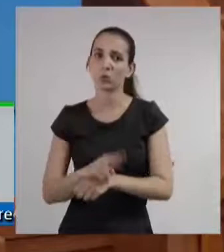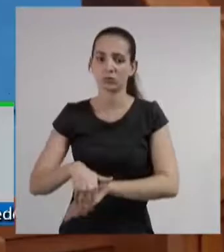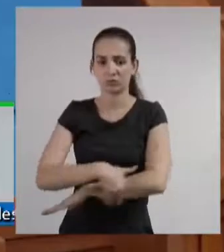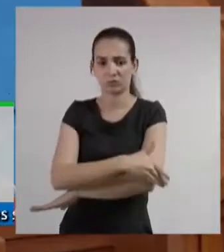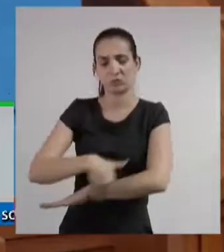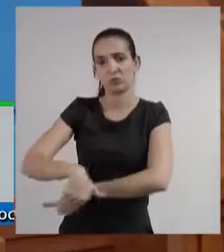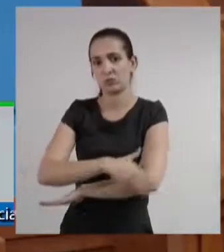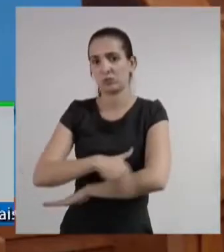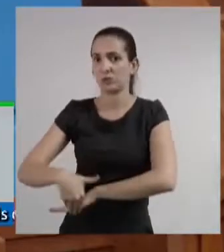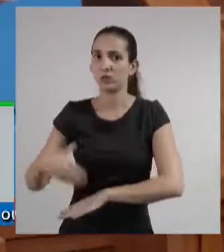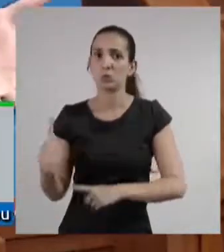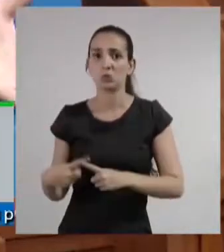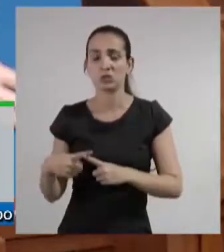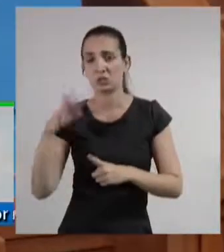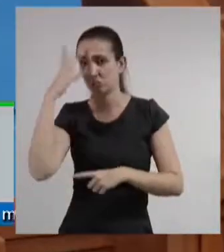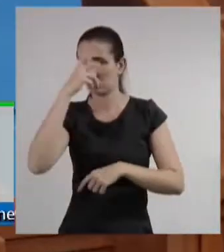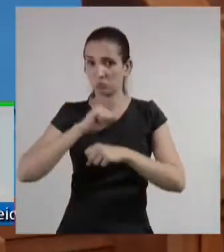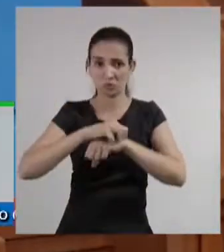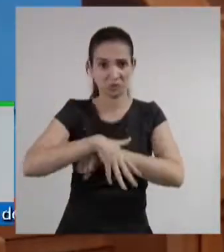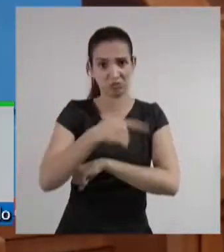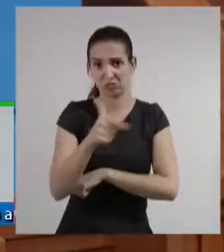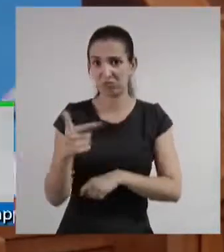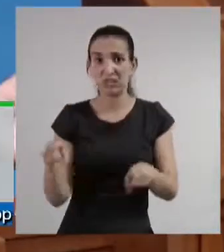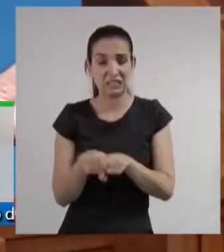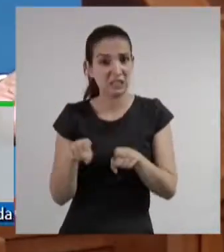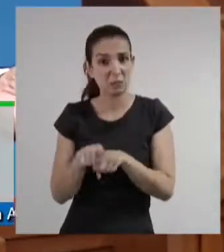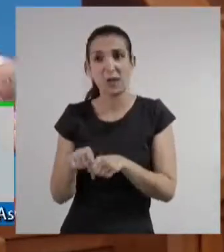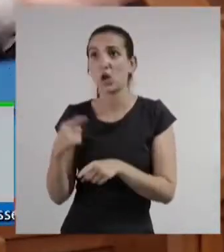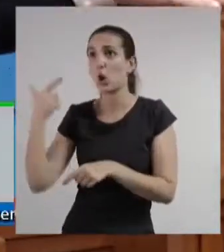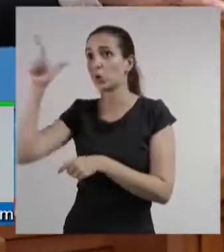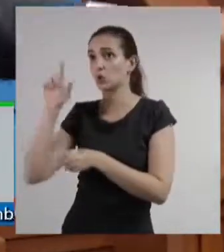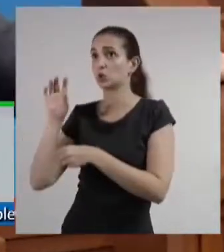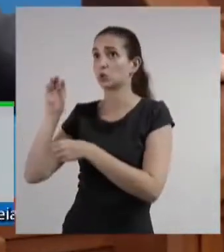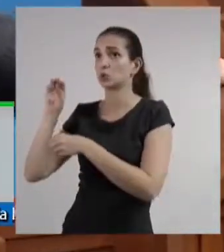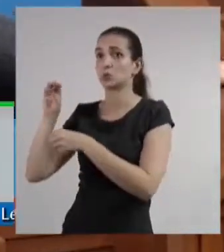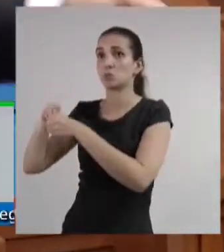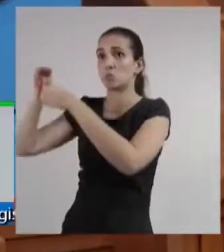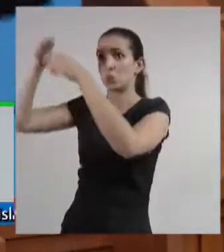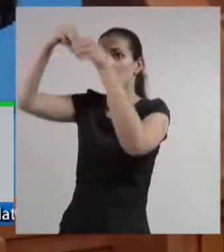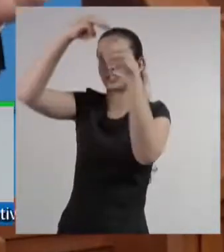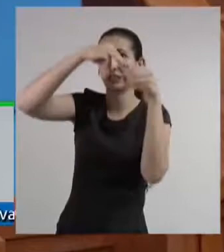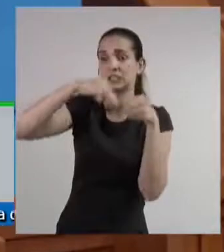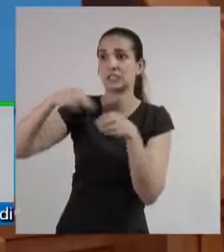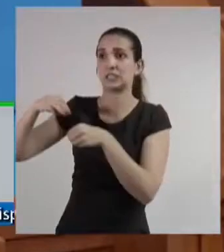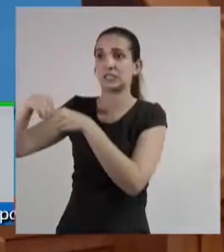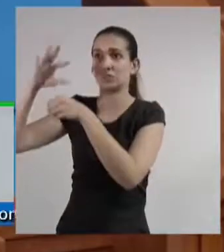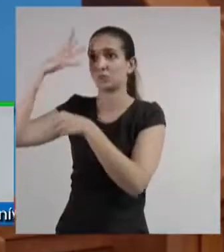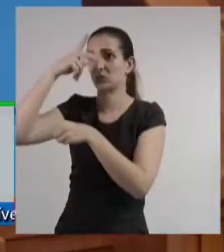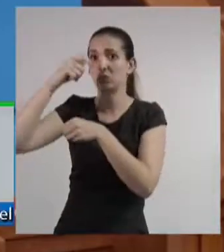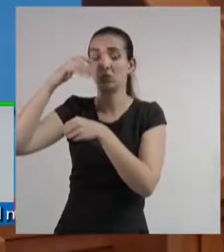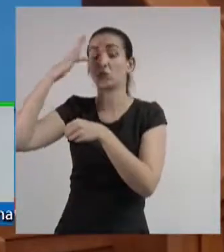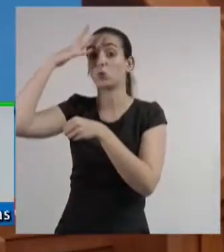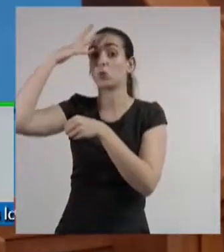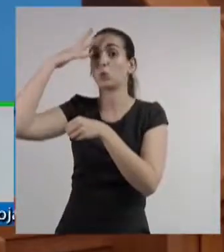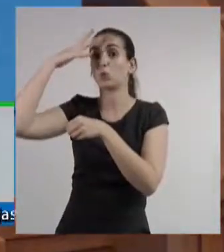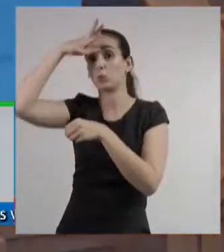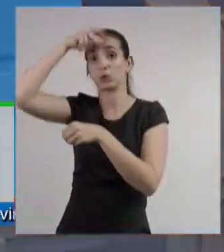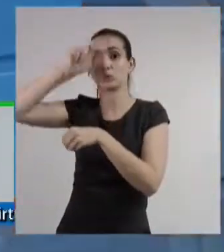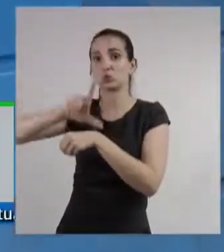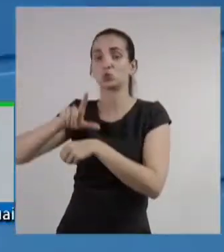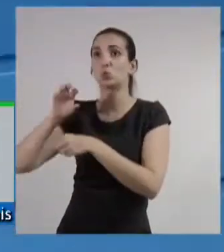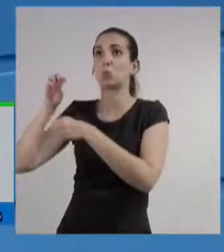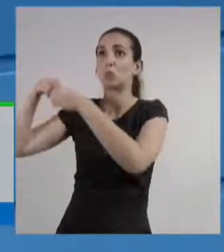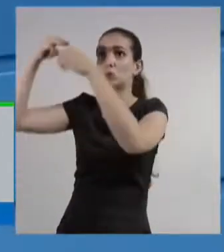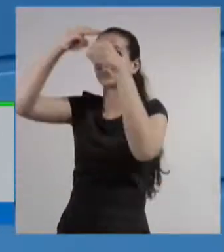município nenhum, porque não tem um município do estado de Mato Grosso do Sul que tem equipamento. Muito difícil. Vou conceder mais uma parte a Vossa Excelência.